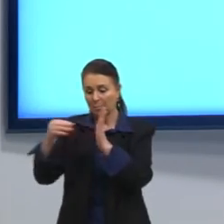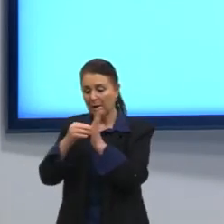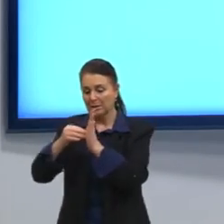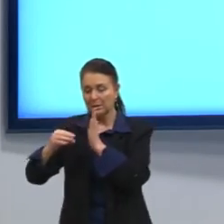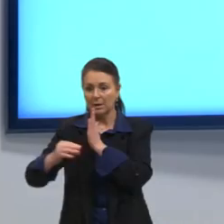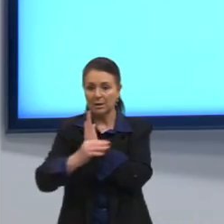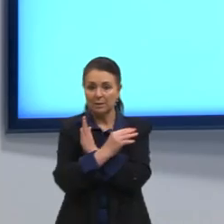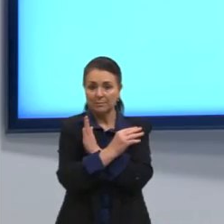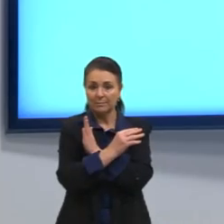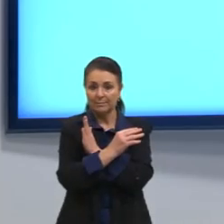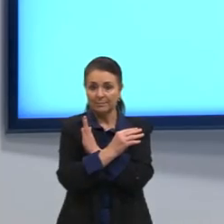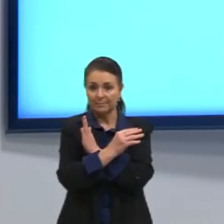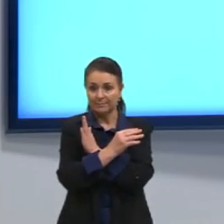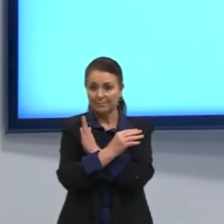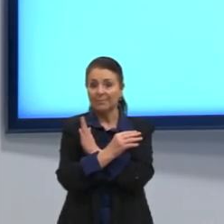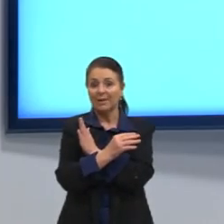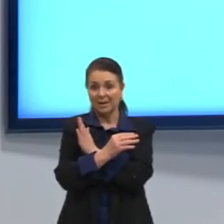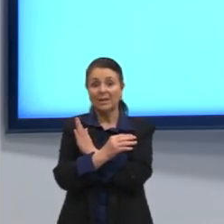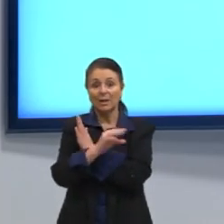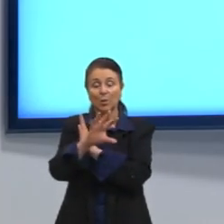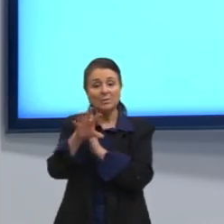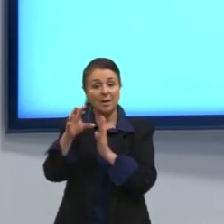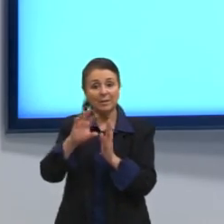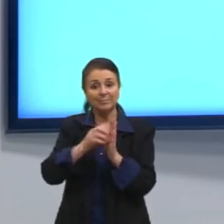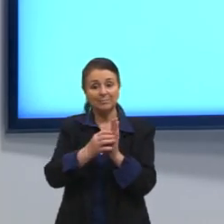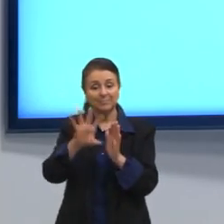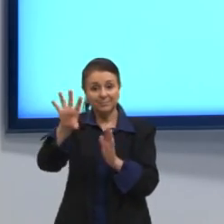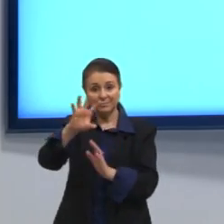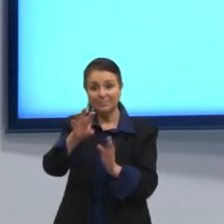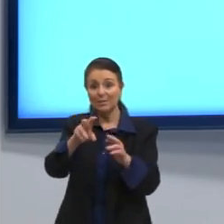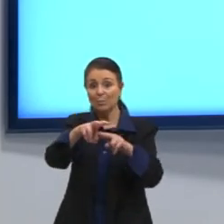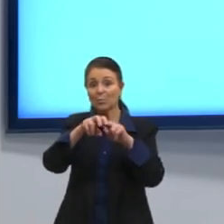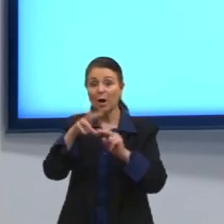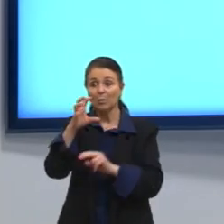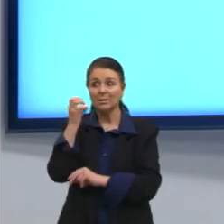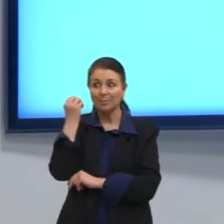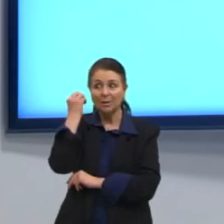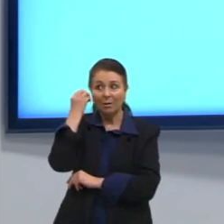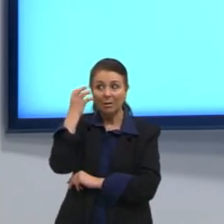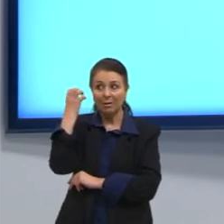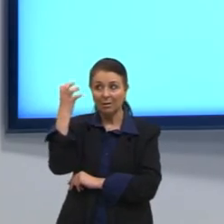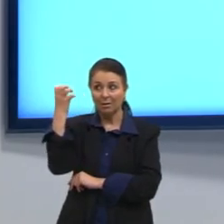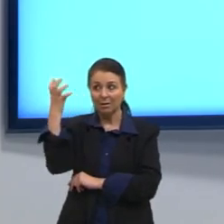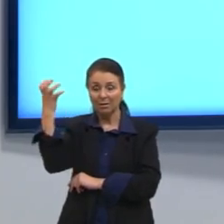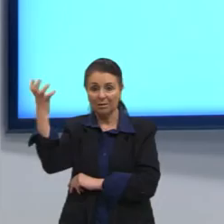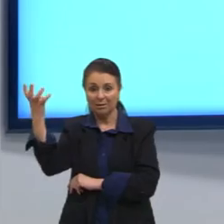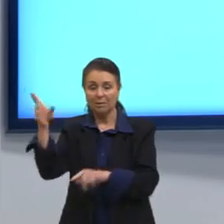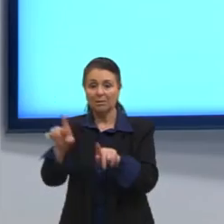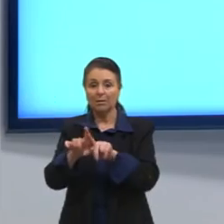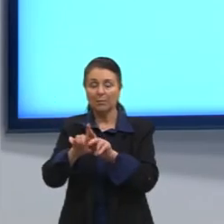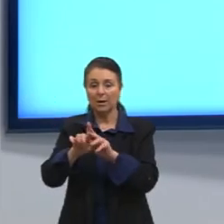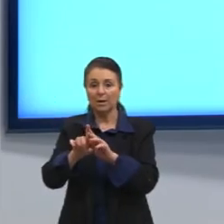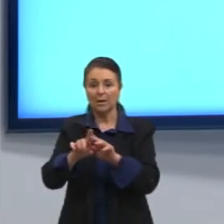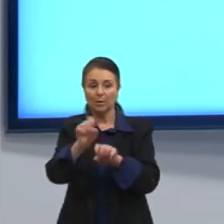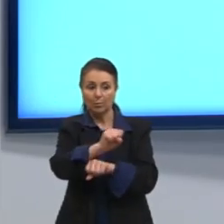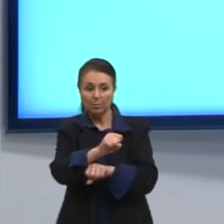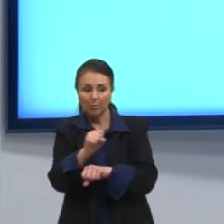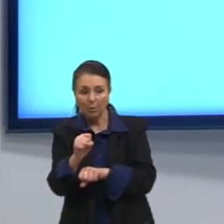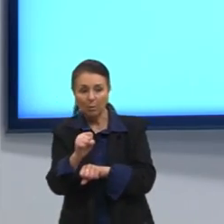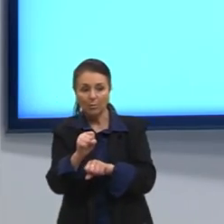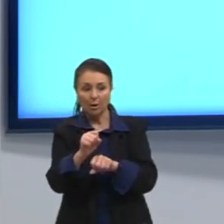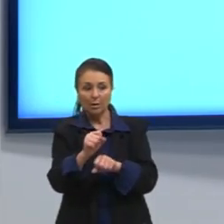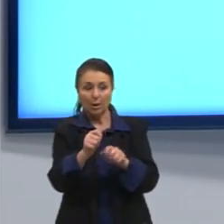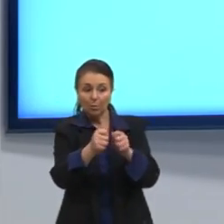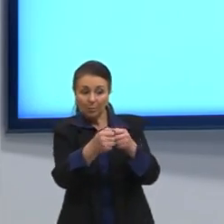minúsculo, que esse som vai conseguir passar e chegar até mim. Pode ser uma fresta numa porta, numa janela, enfim. Então